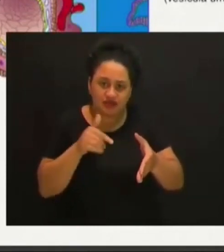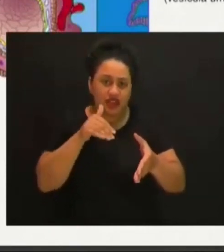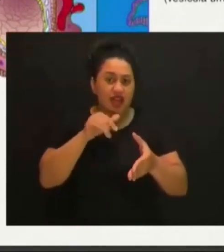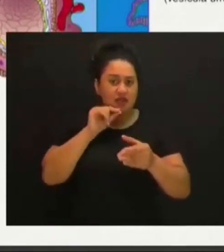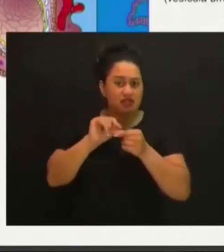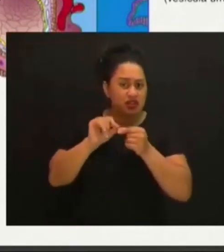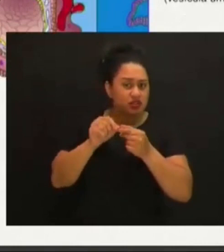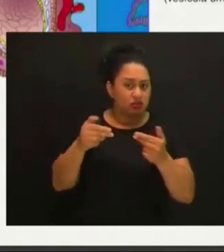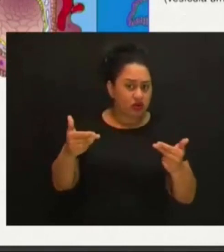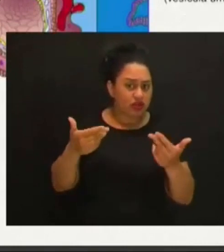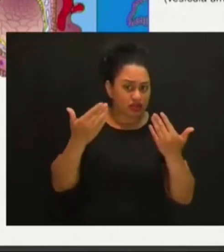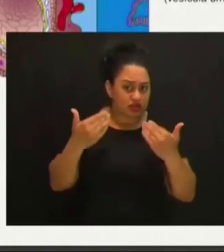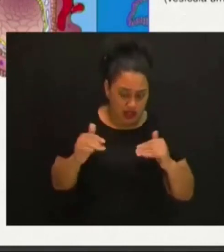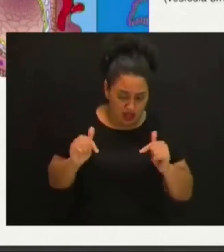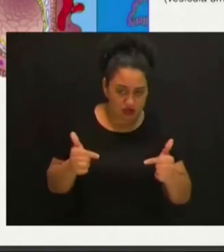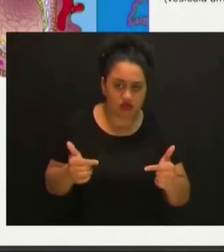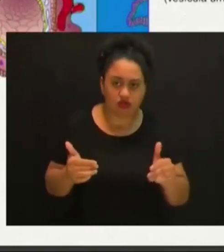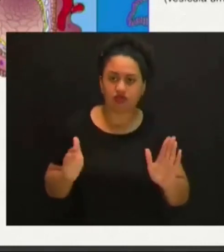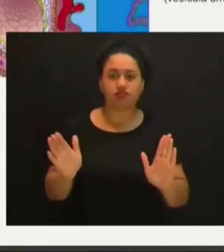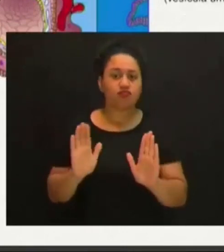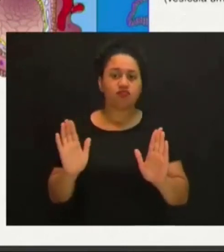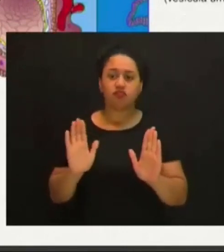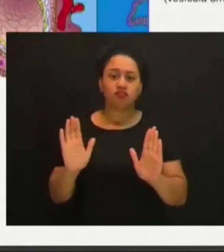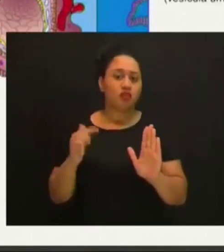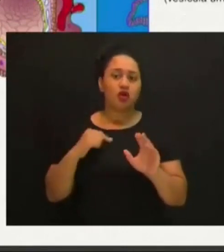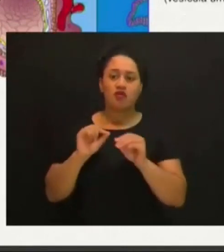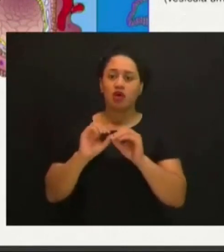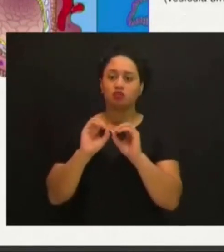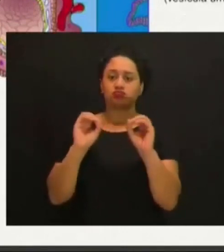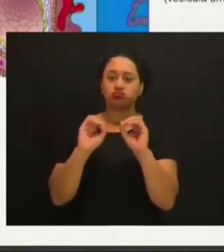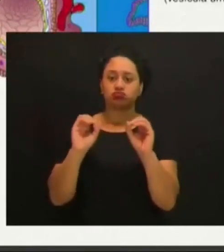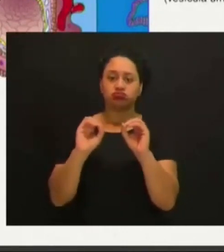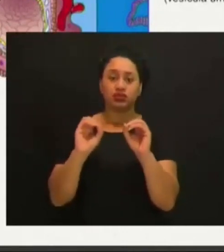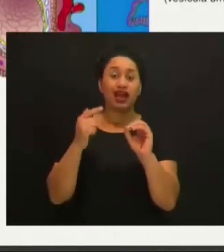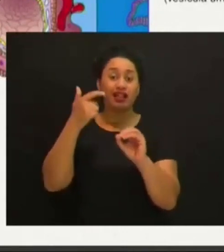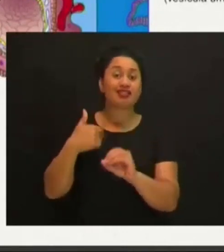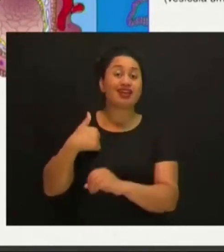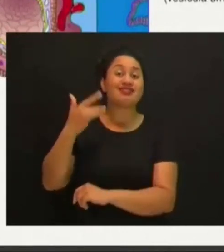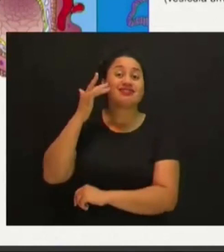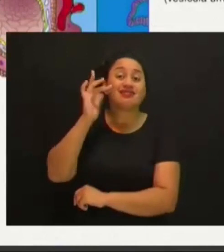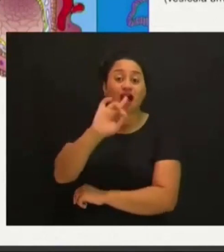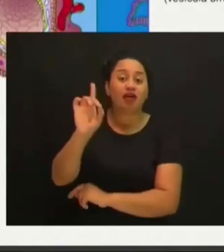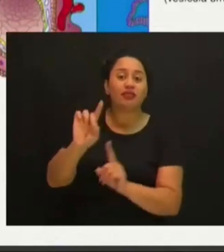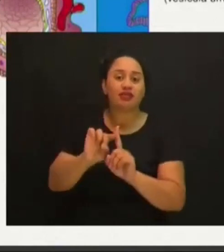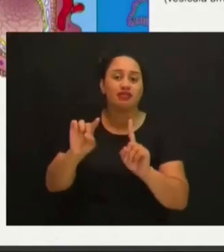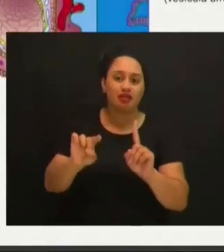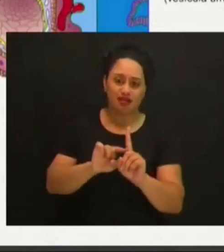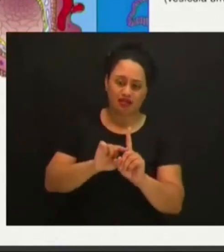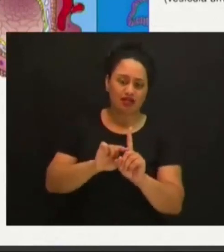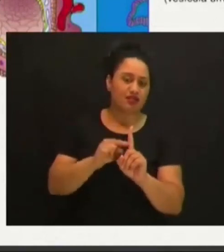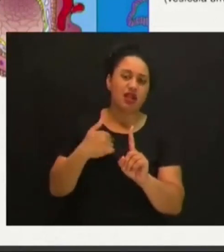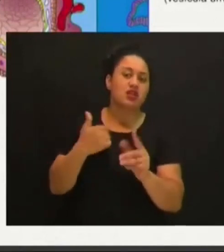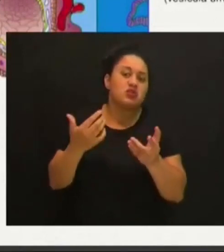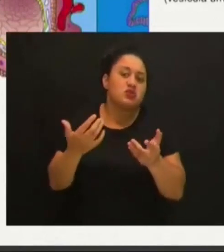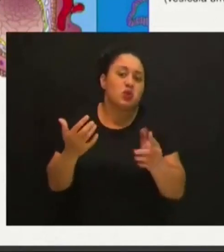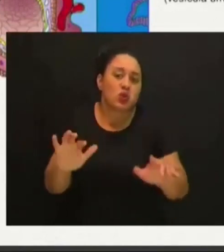coisa? Não. Essa mãe não fez nada até agora. Ela não sabe que está grávida, ela não